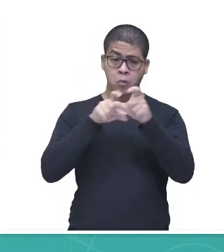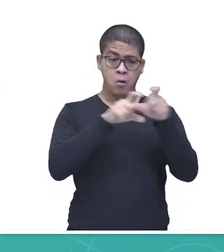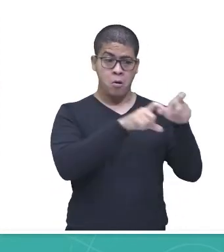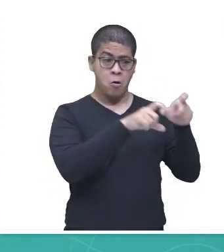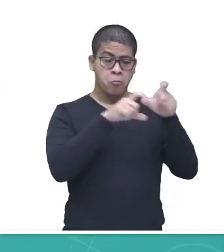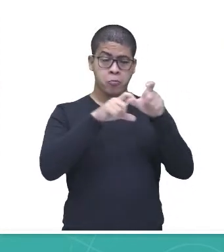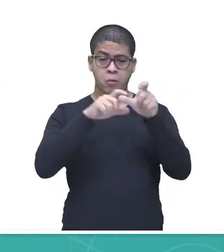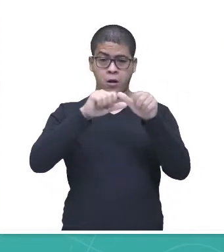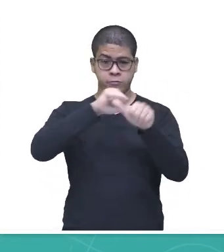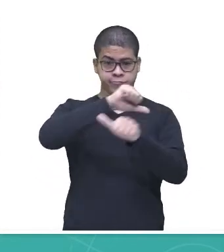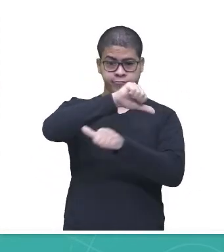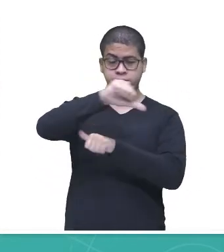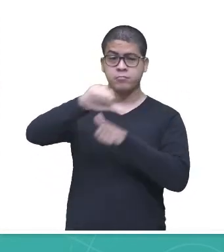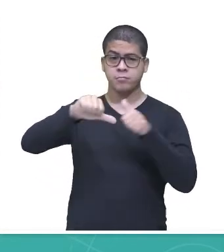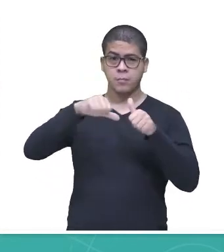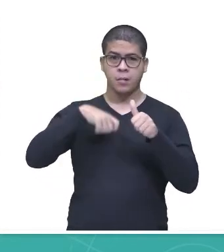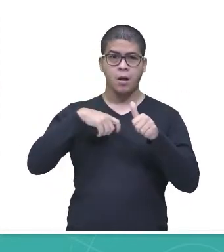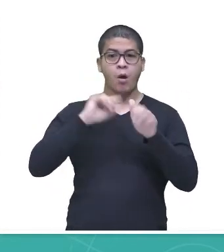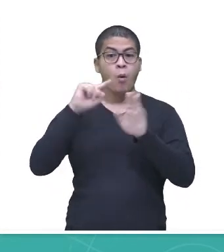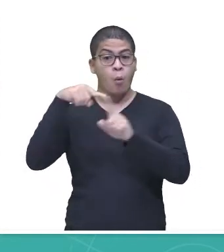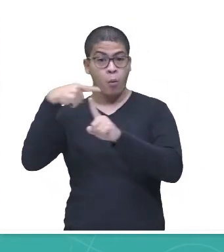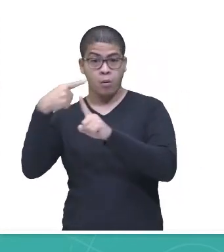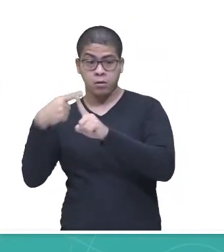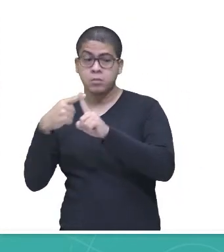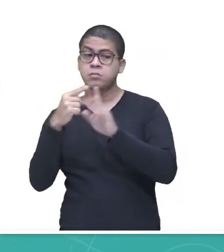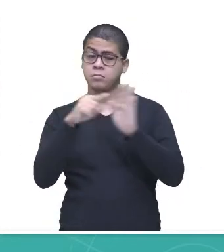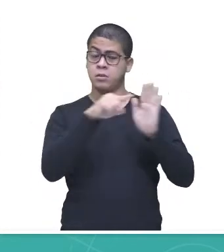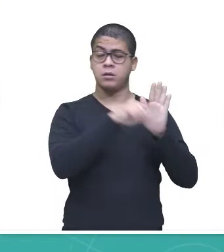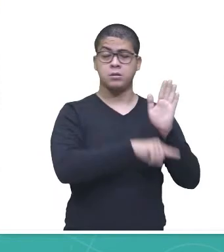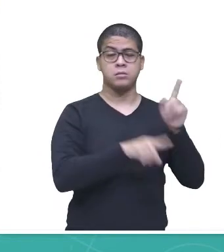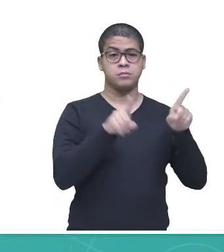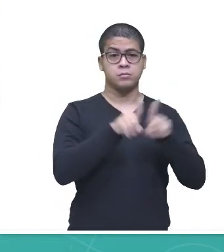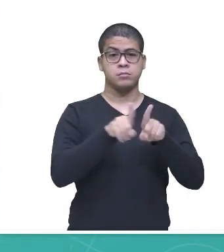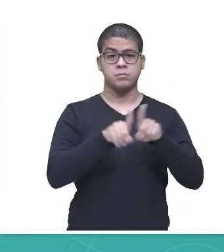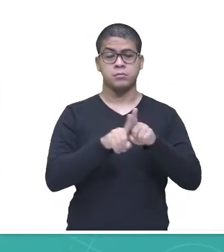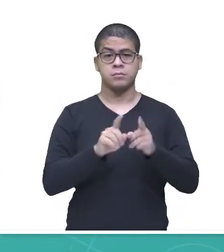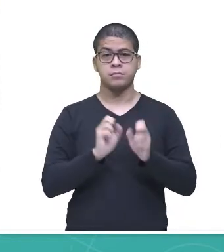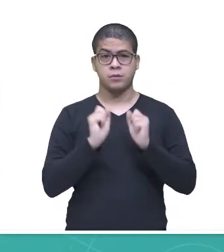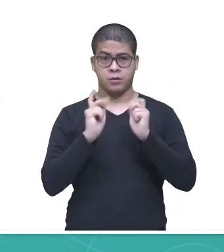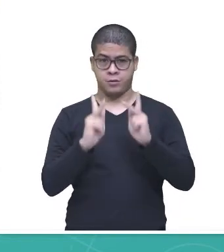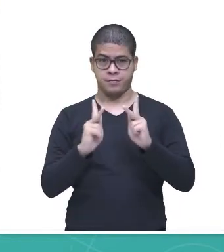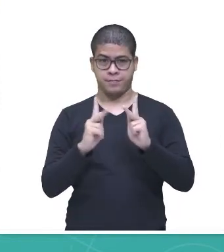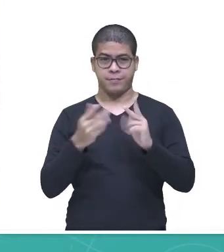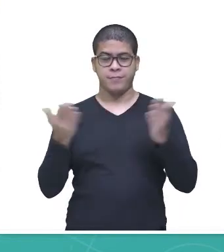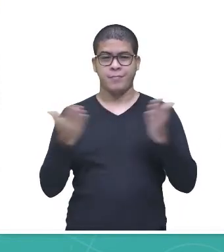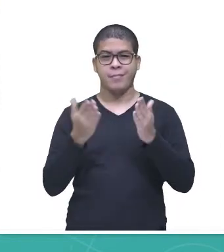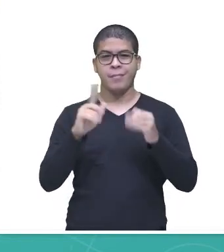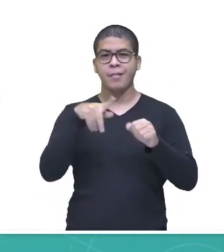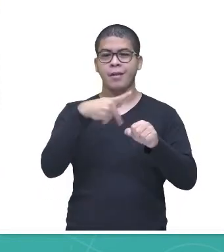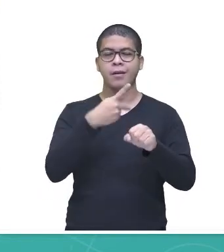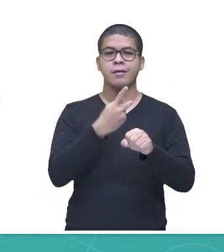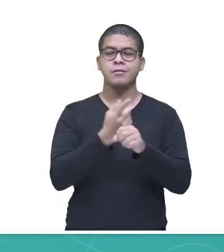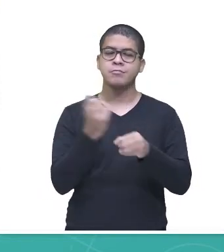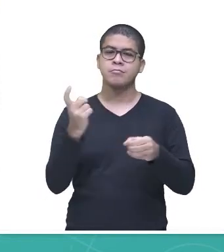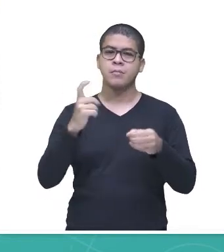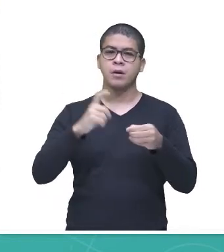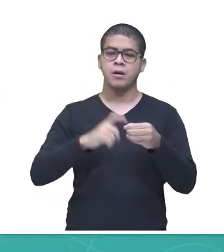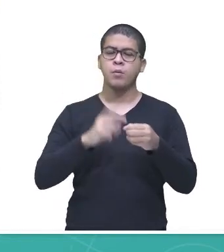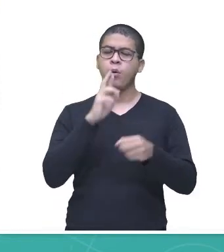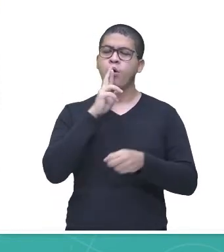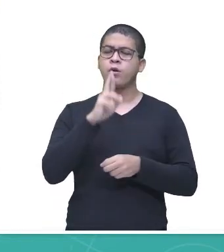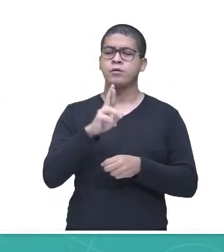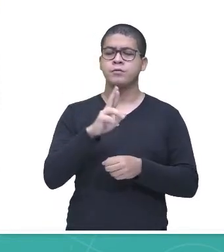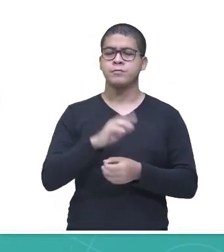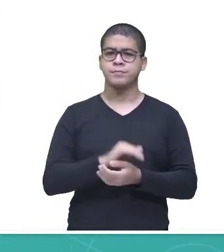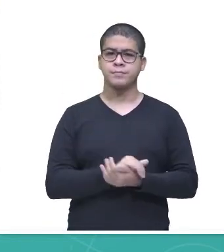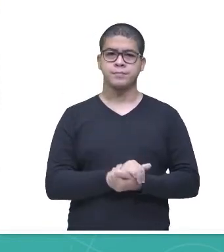transformação tanto na soma quanto na subtração dos ângulos, ok? A gente vai deixar um tempo para vocês responderem e daqui a